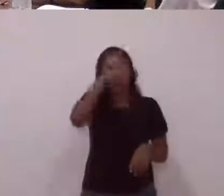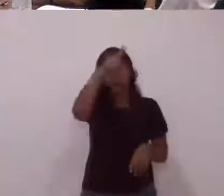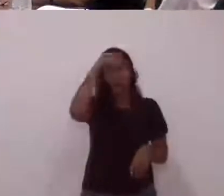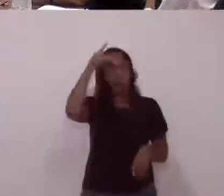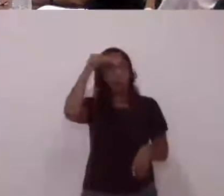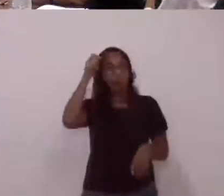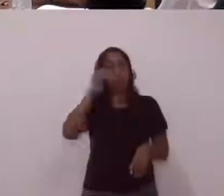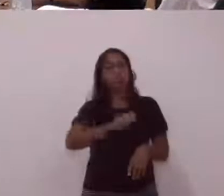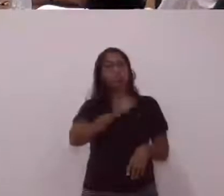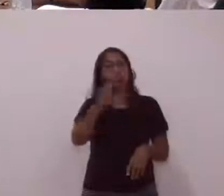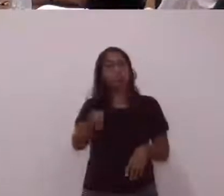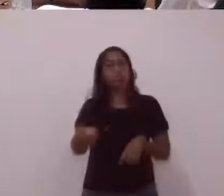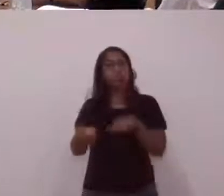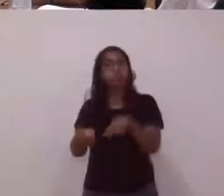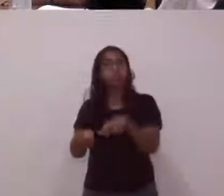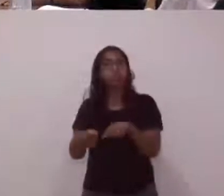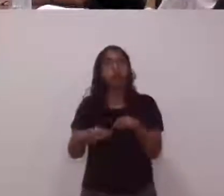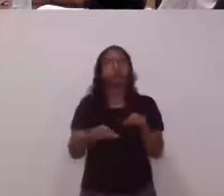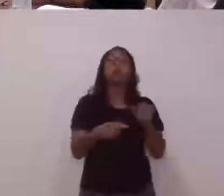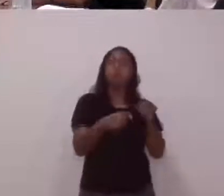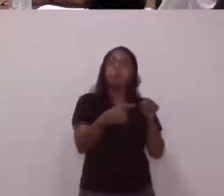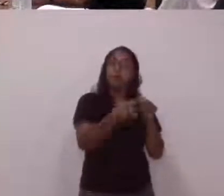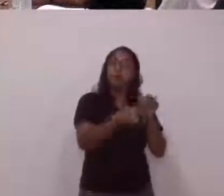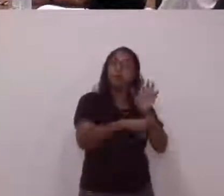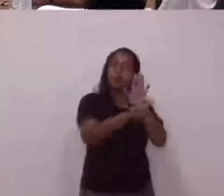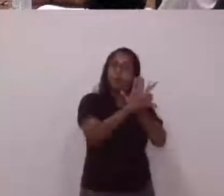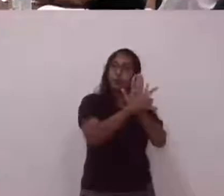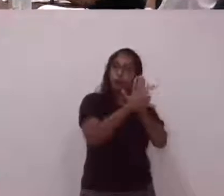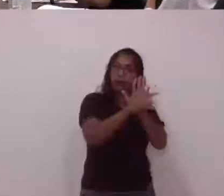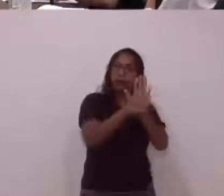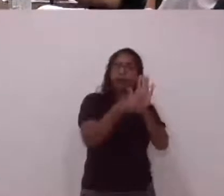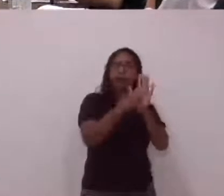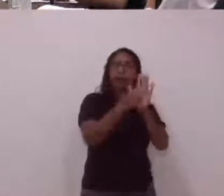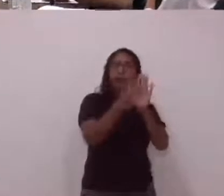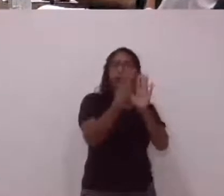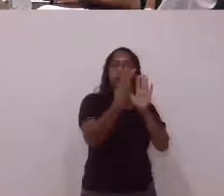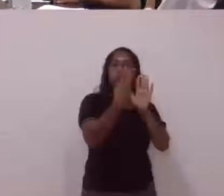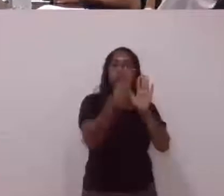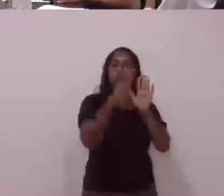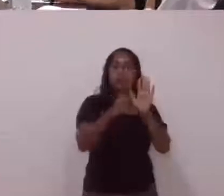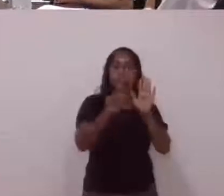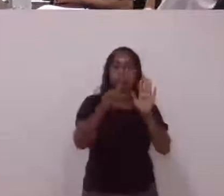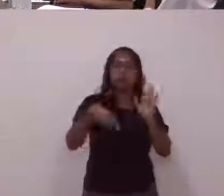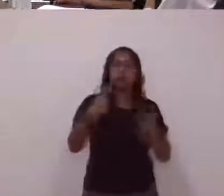.429,00, R 8 artigo 17, parágrafo 3º.